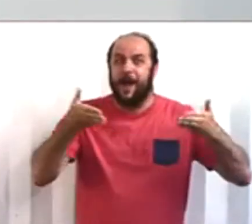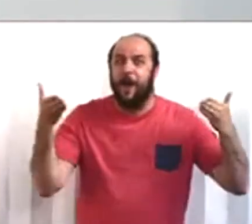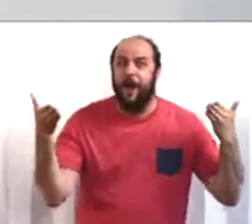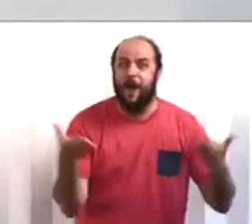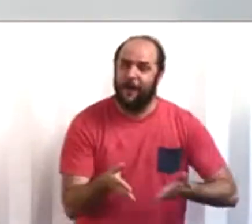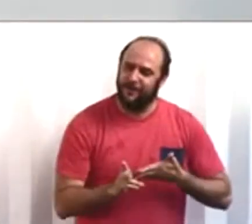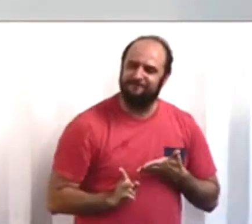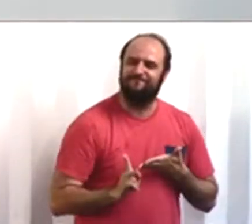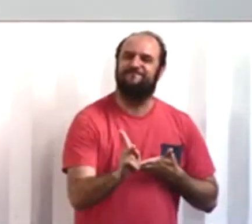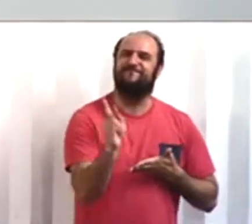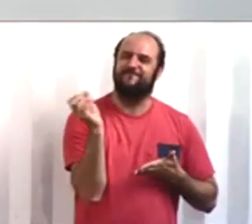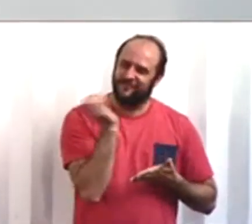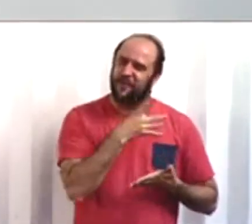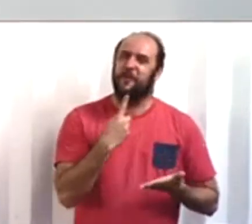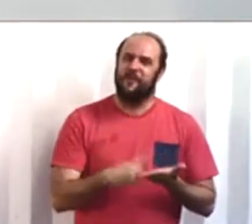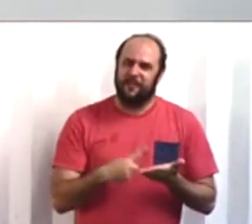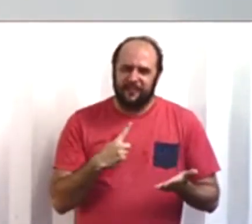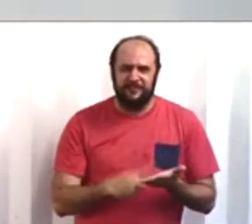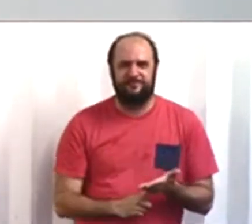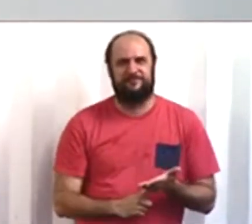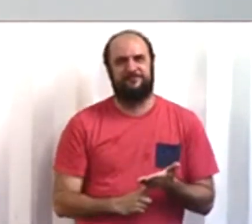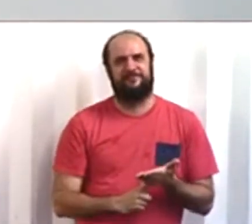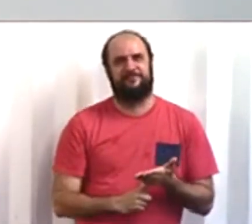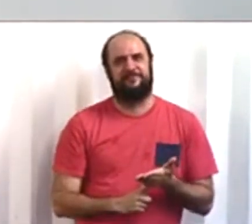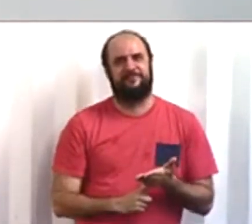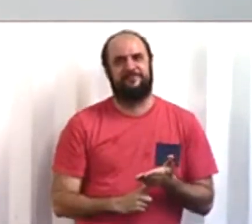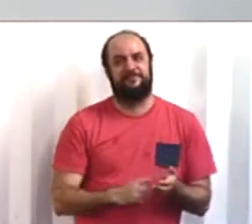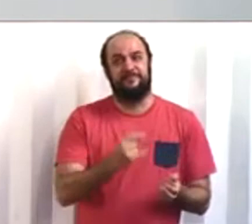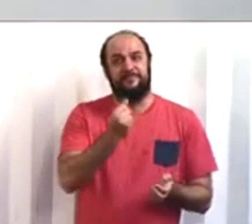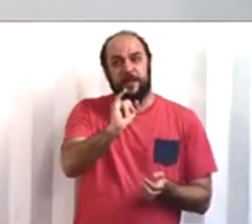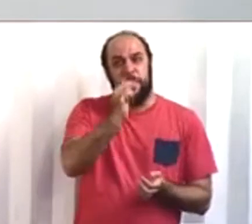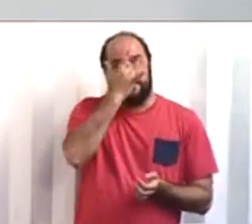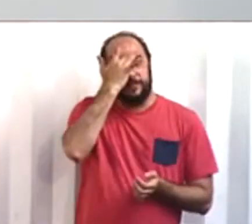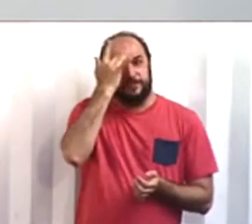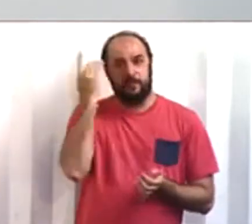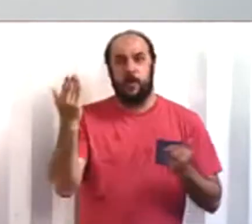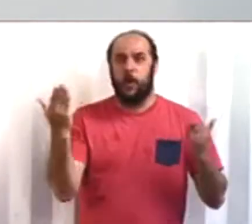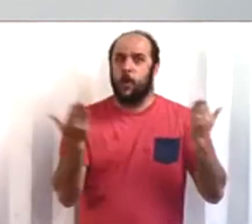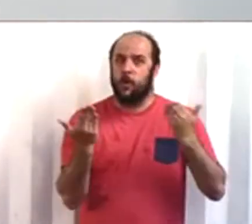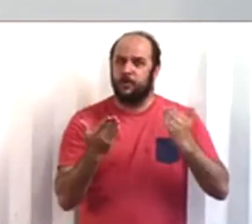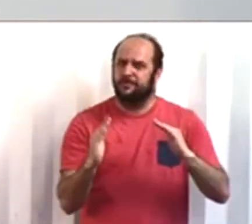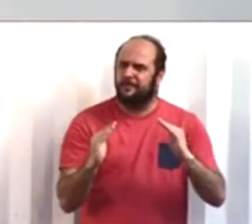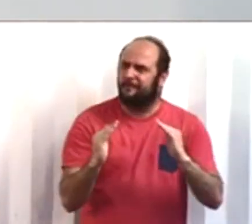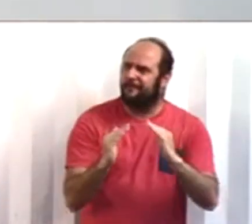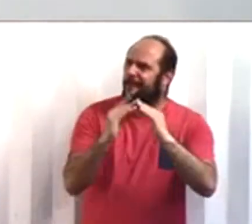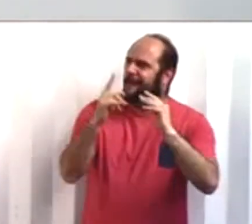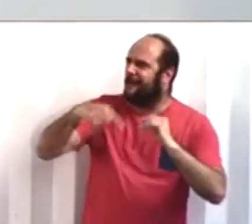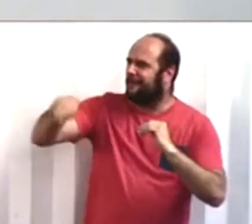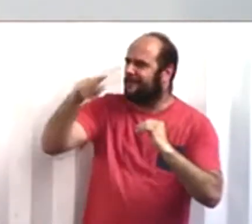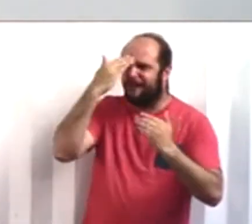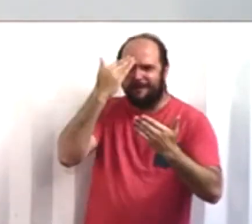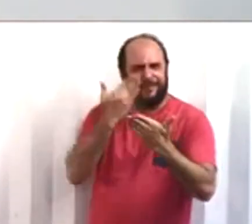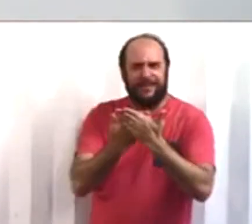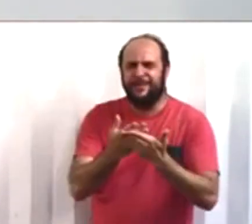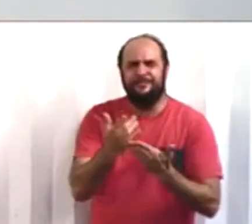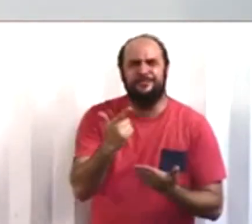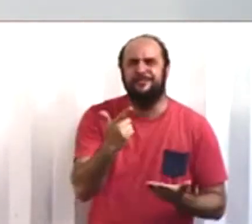se talvez tivermos uma pessoa na nossa casa, nesta manhã, que ainda não creu no